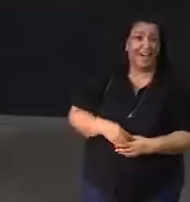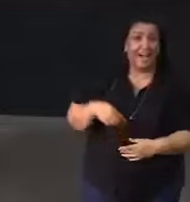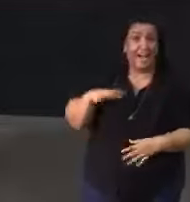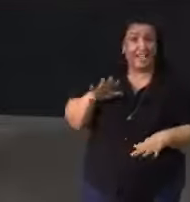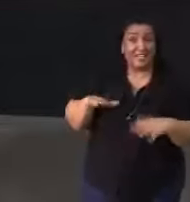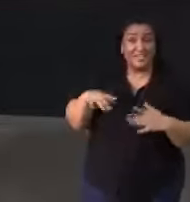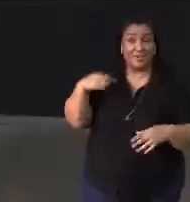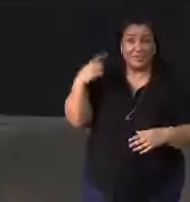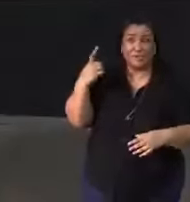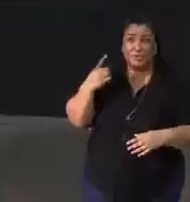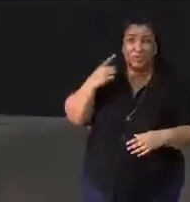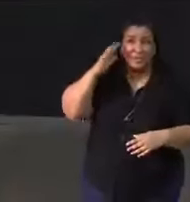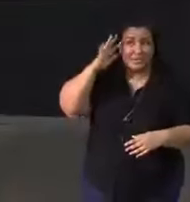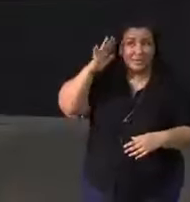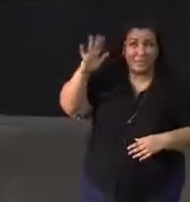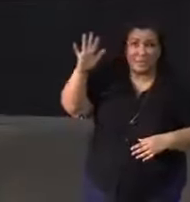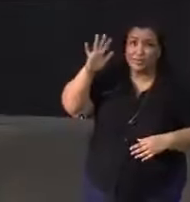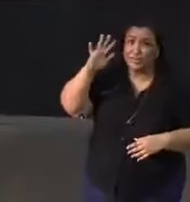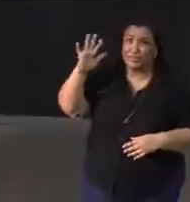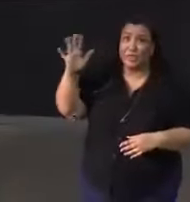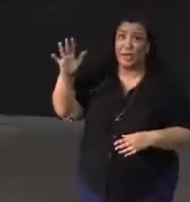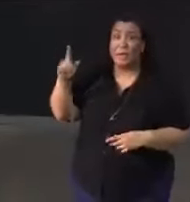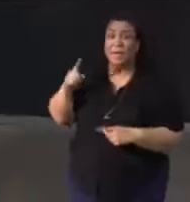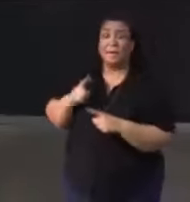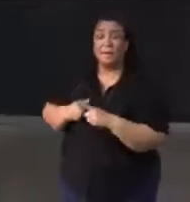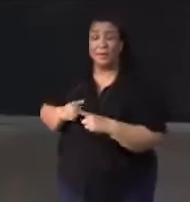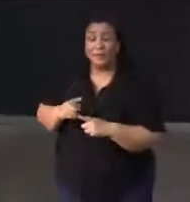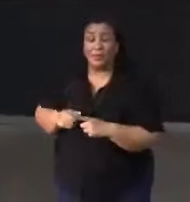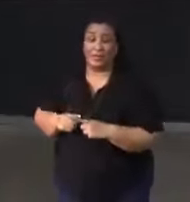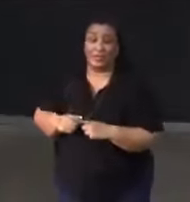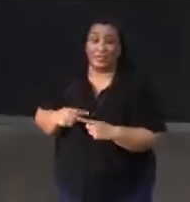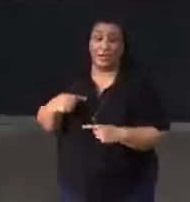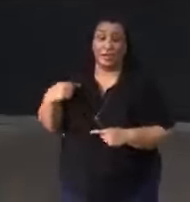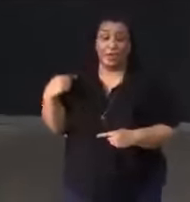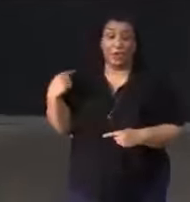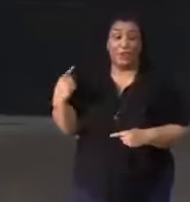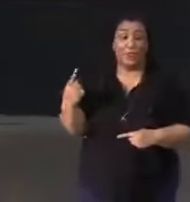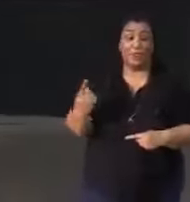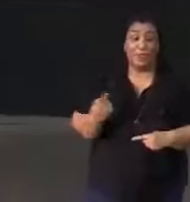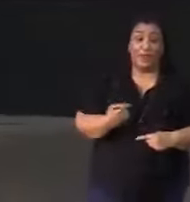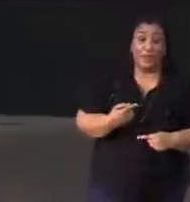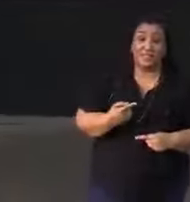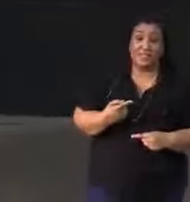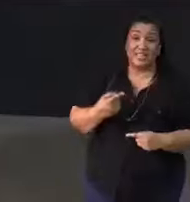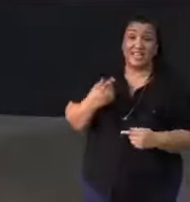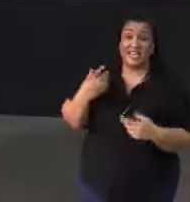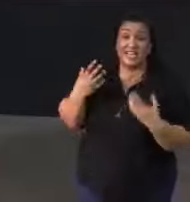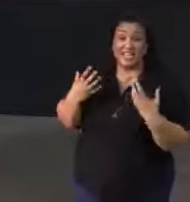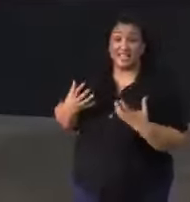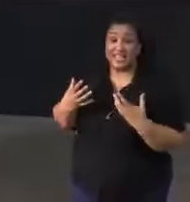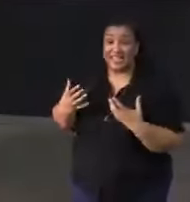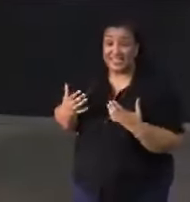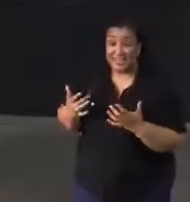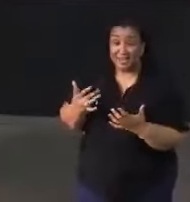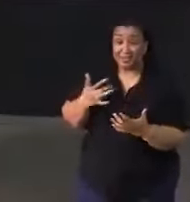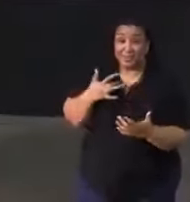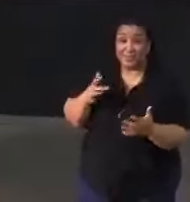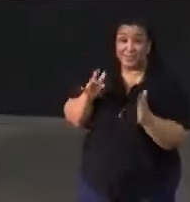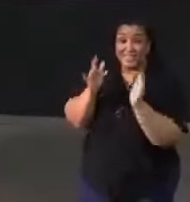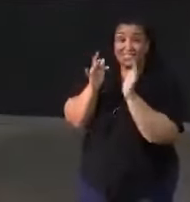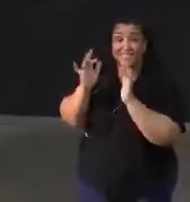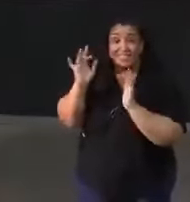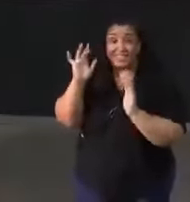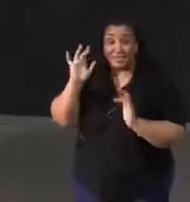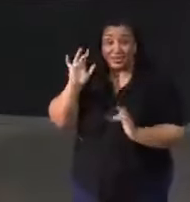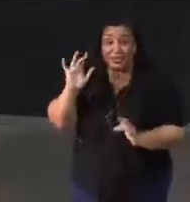coração. Mas é porque a gente quer ter aquilo que eu chamei quinta-feira de pontos de contato. Já ouviu falar nisso? Ponto